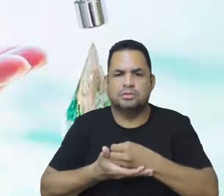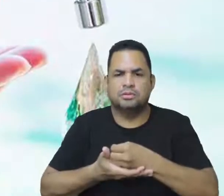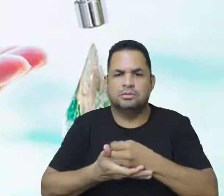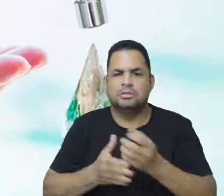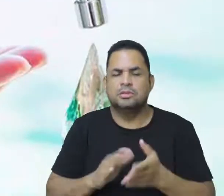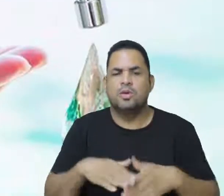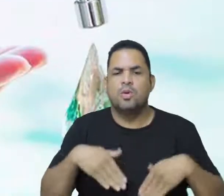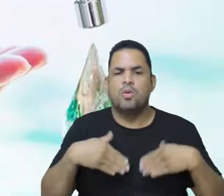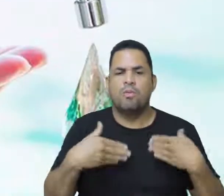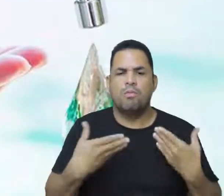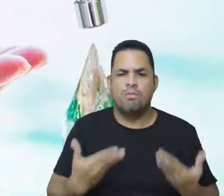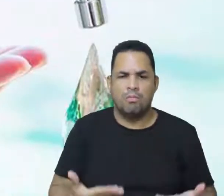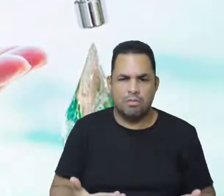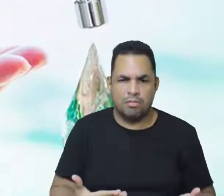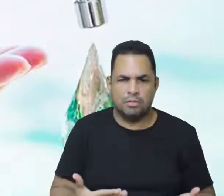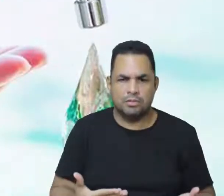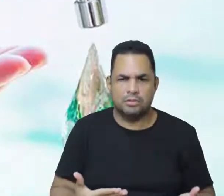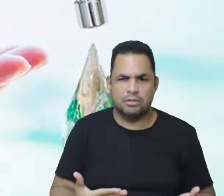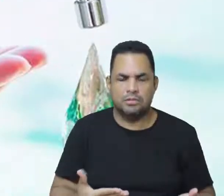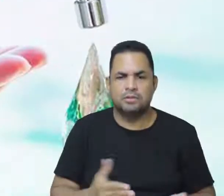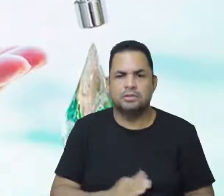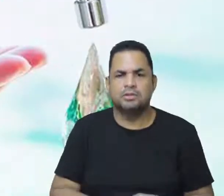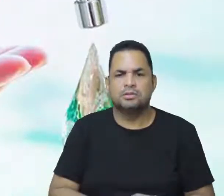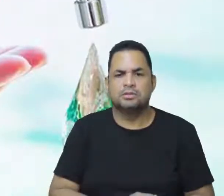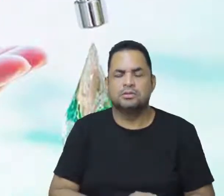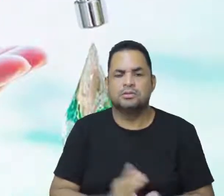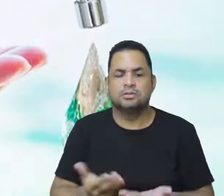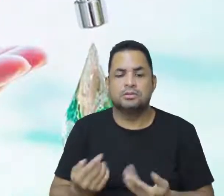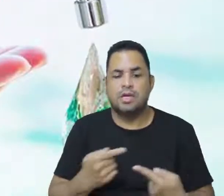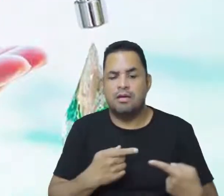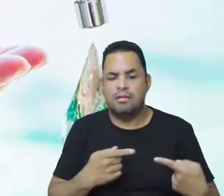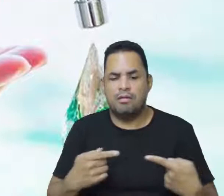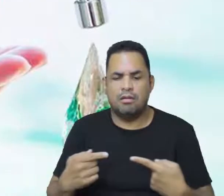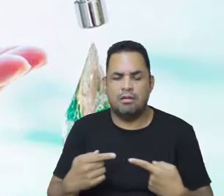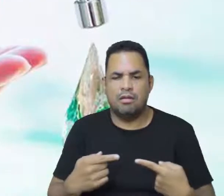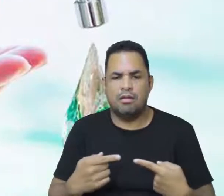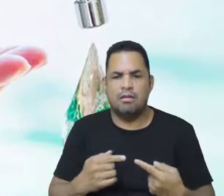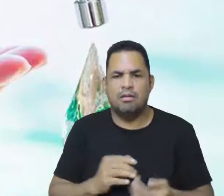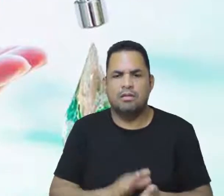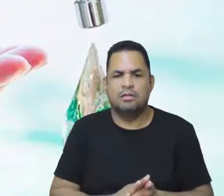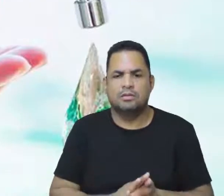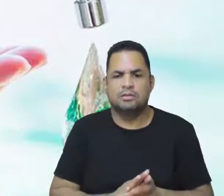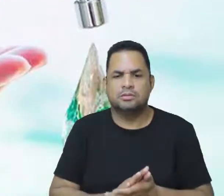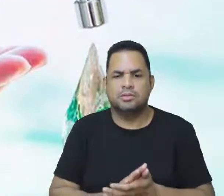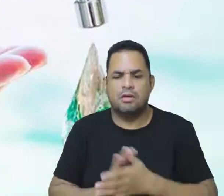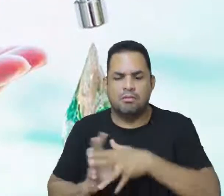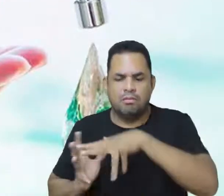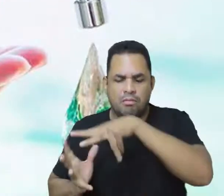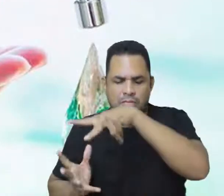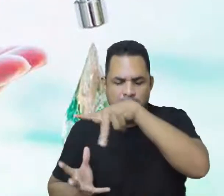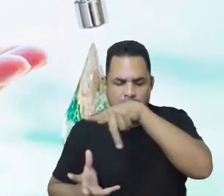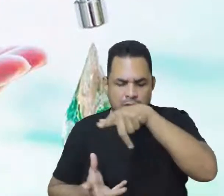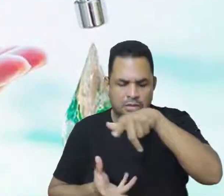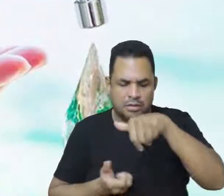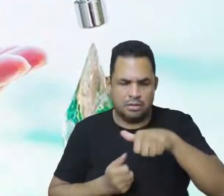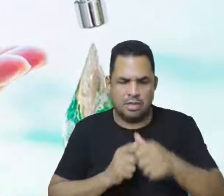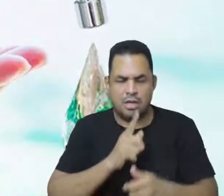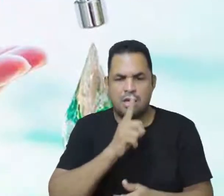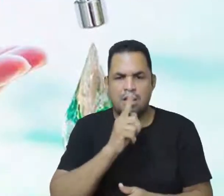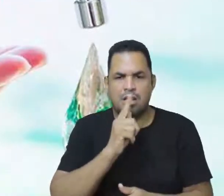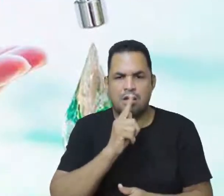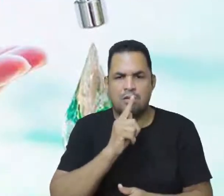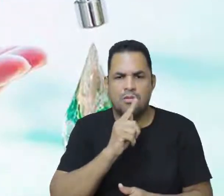E quando nós falamos em sustentabilidade, está relacionado ao planeta água.